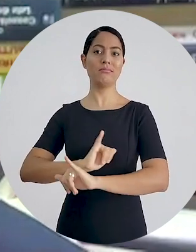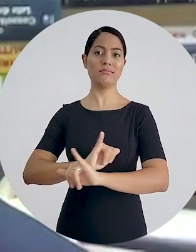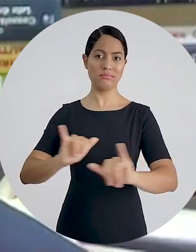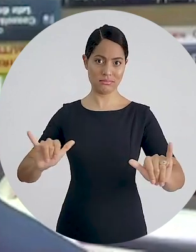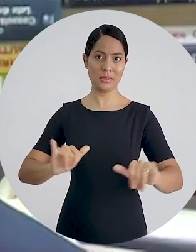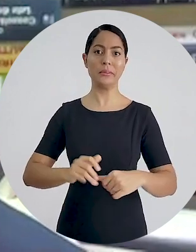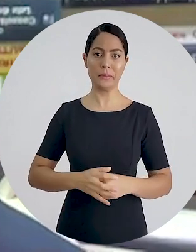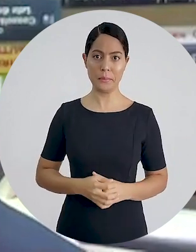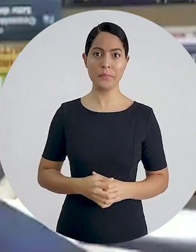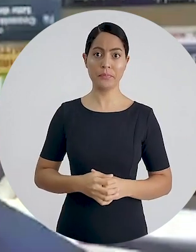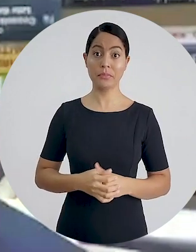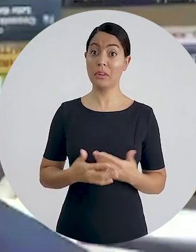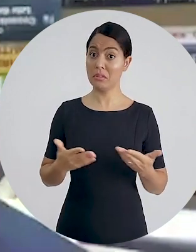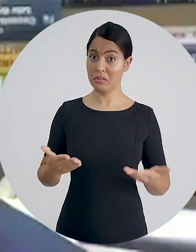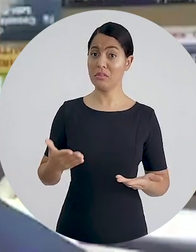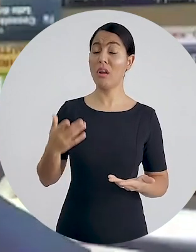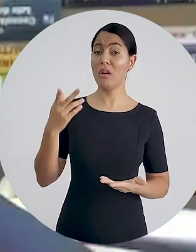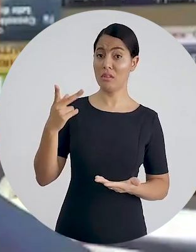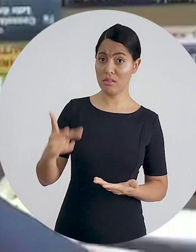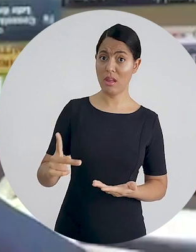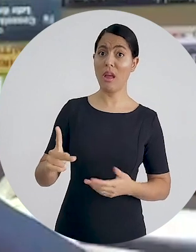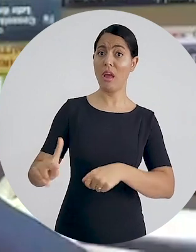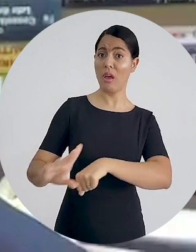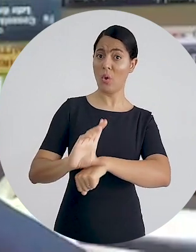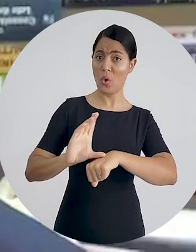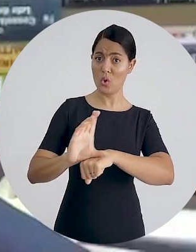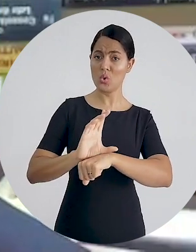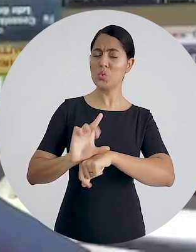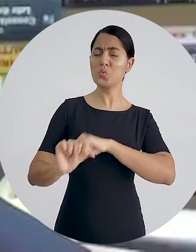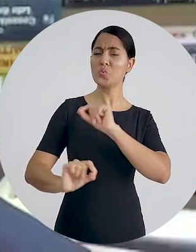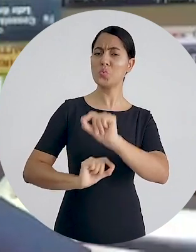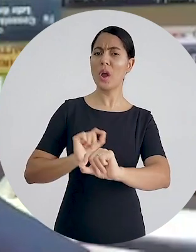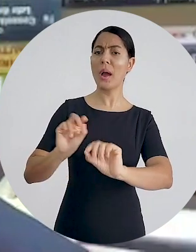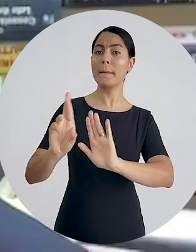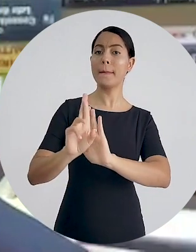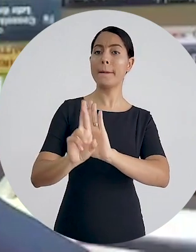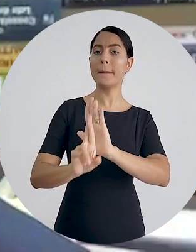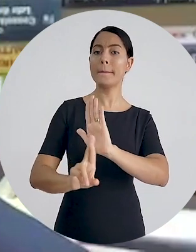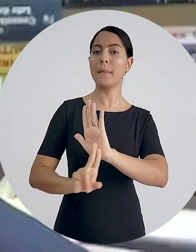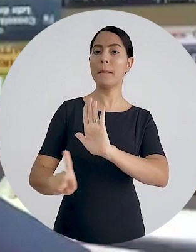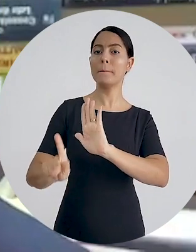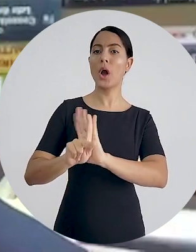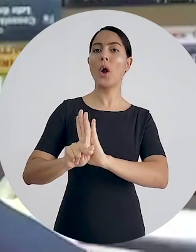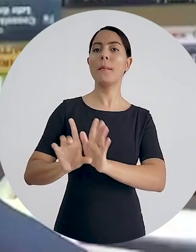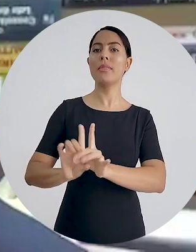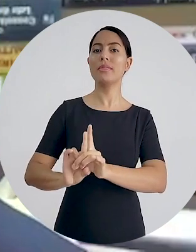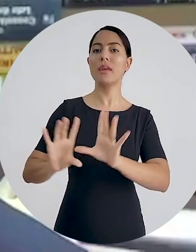expressão república, e nela se continham as práticas